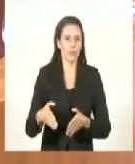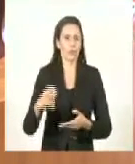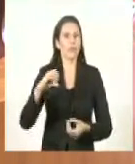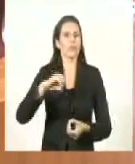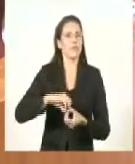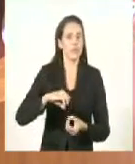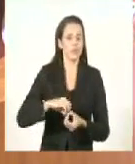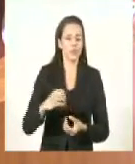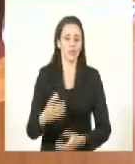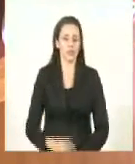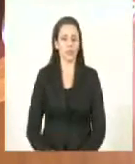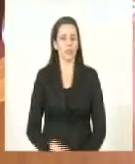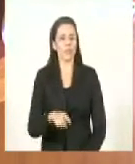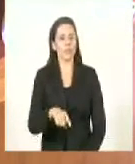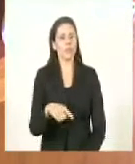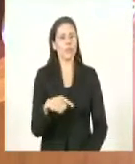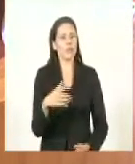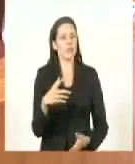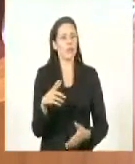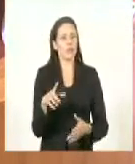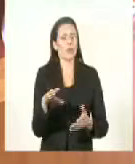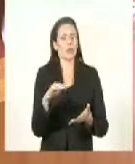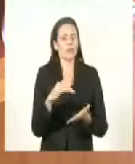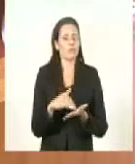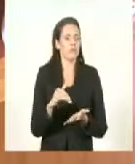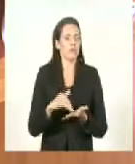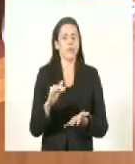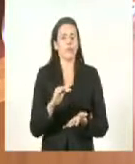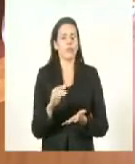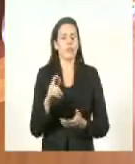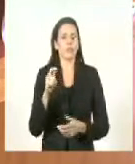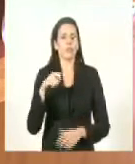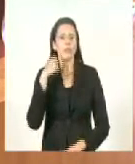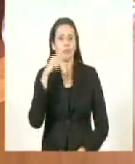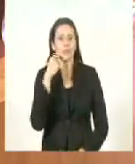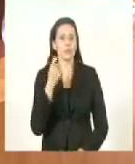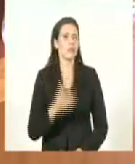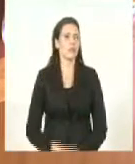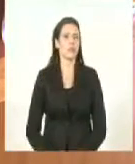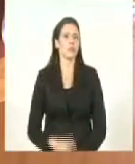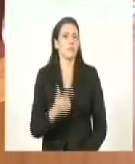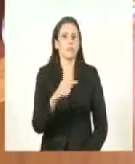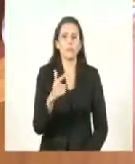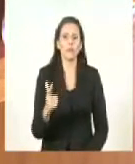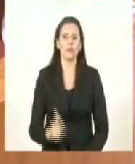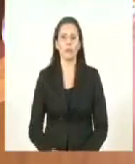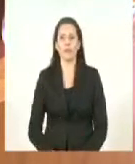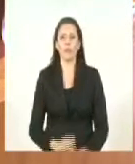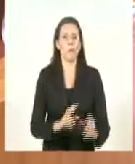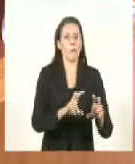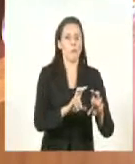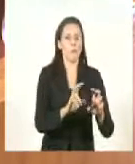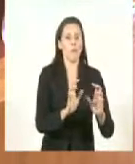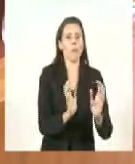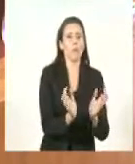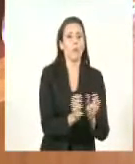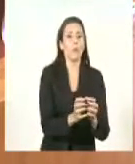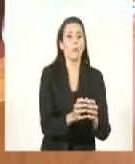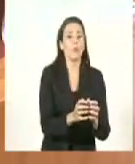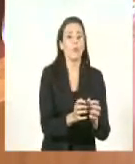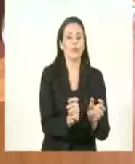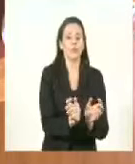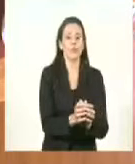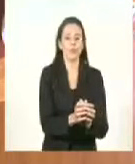de advocacia. Por quê? Porque o contrato anterior tinha se encerrado. O que ele faz? Abre um